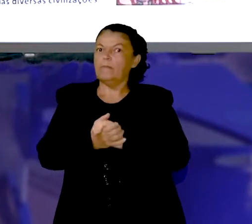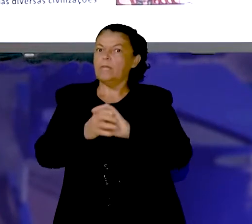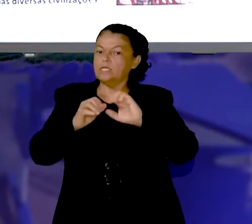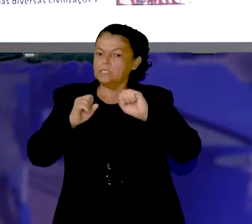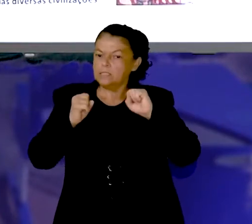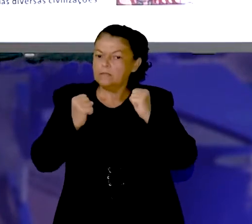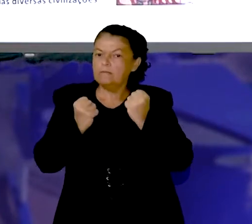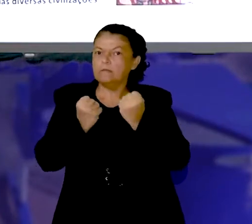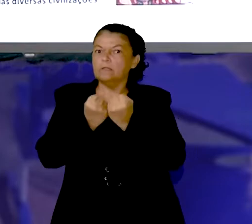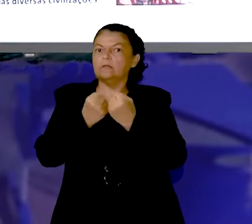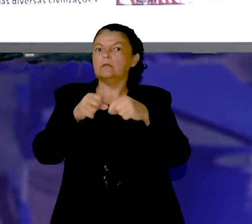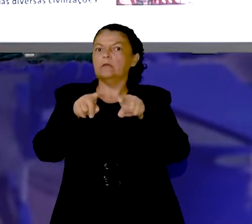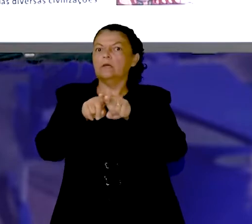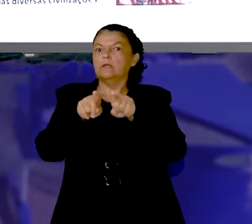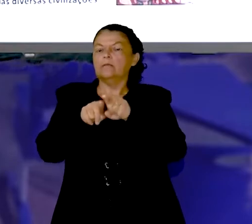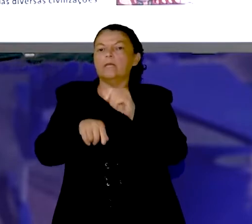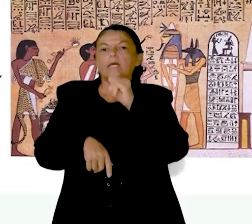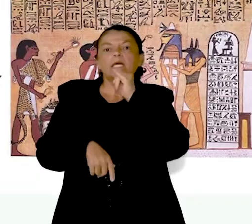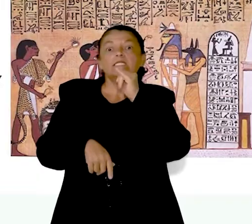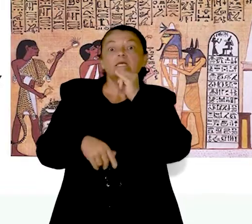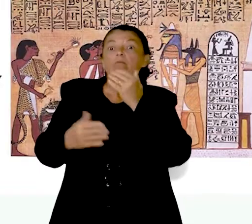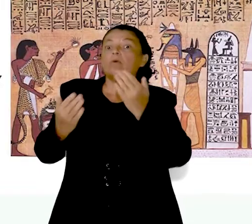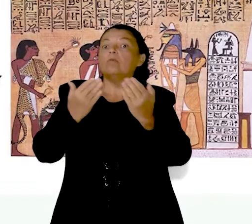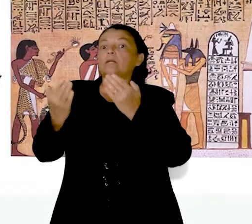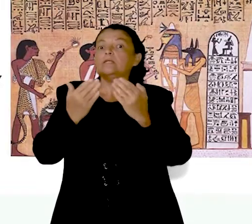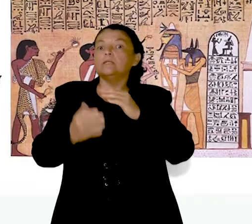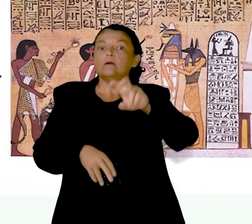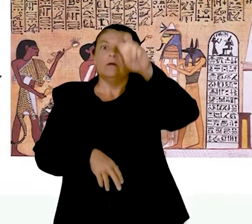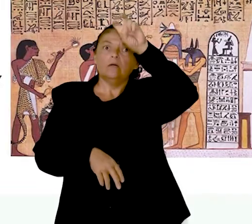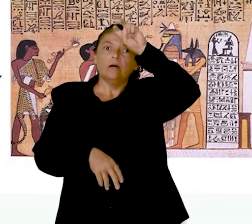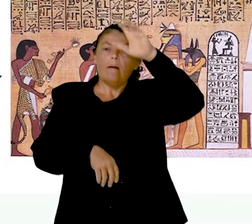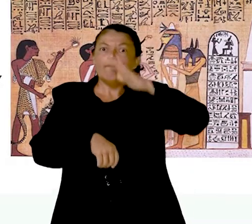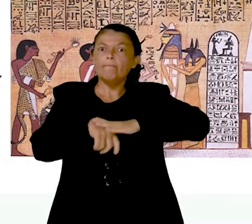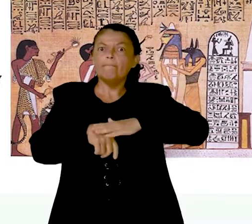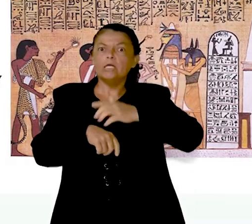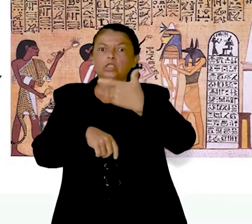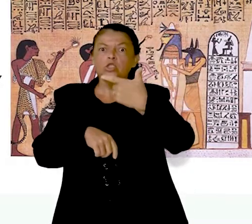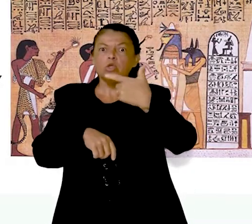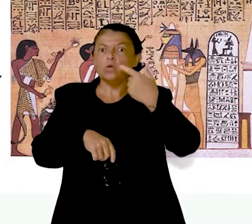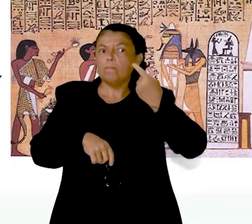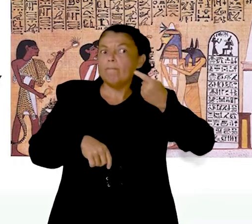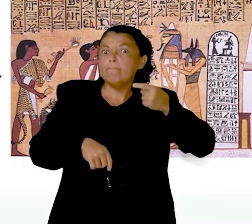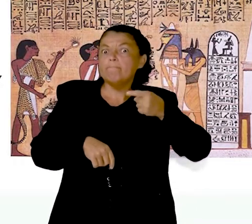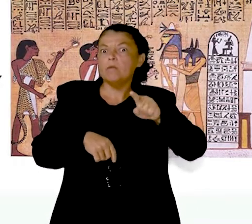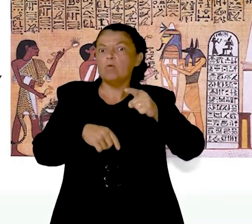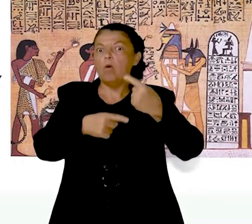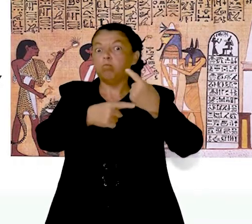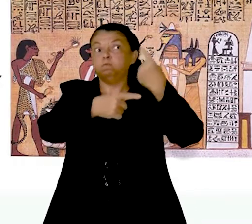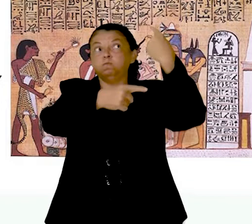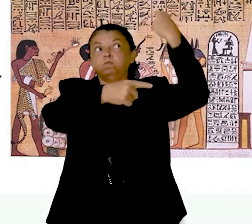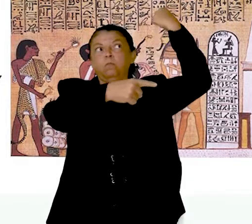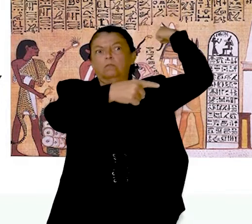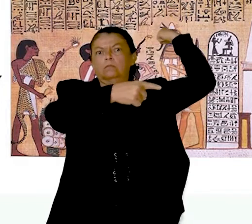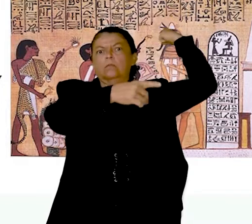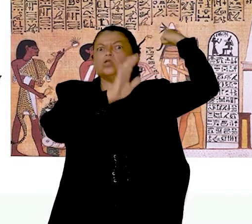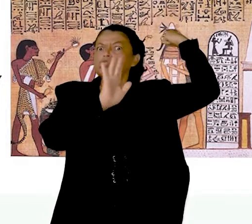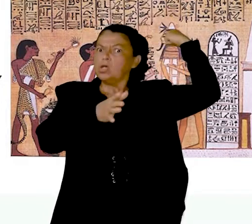Tenho aqui o exemplo da egípcia, para você ter uma ideia. Há mais de 2000 anos atrás, os egípcios já tinham